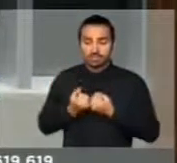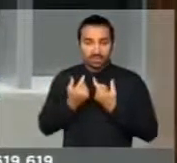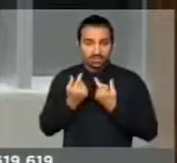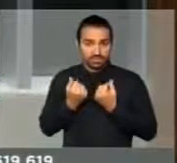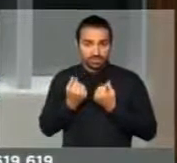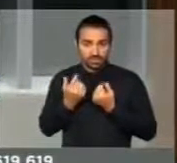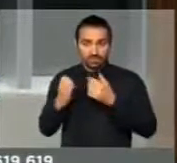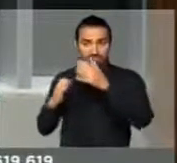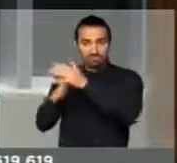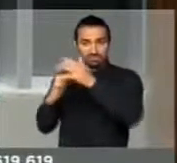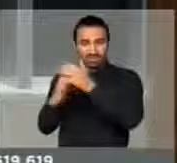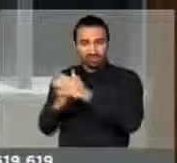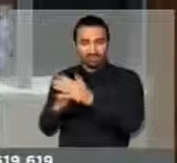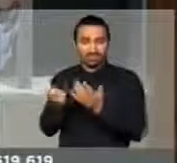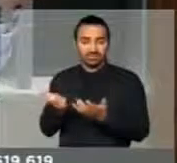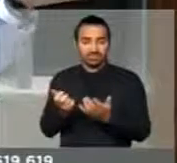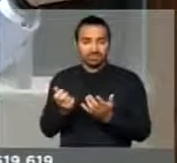servidora pública